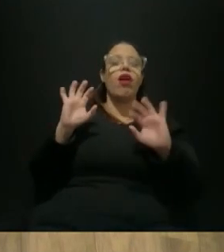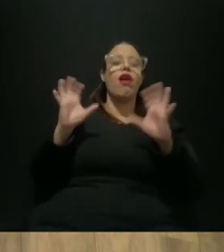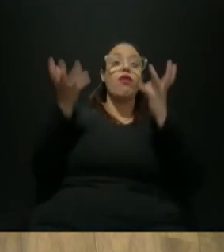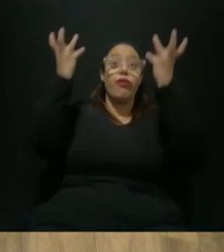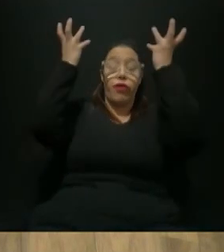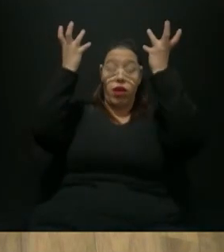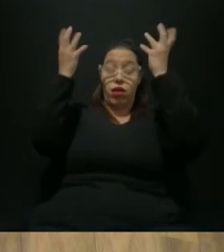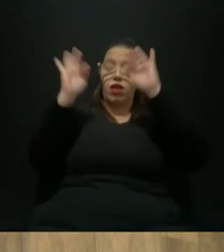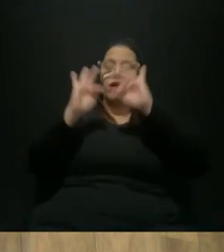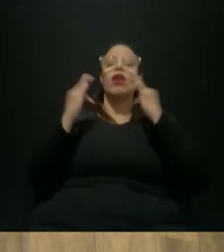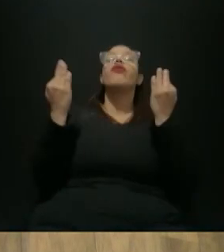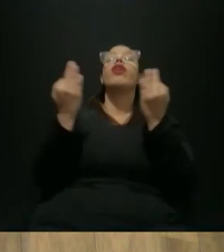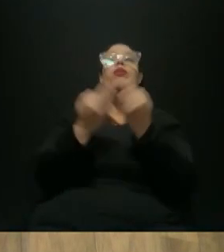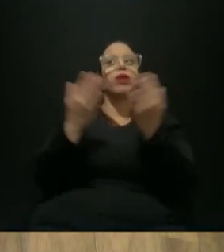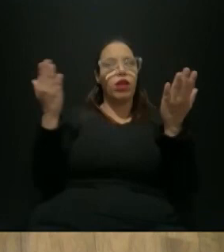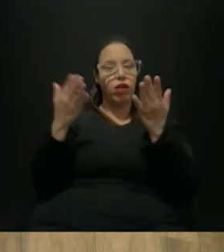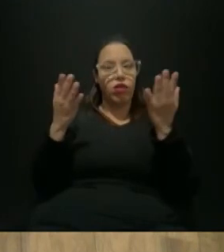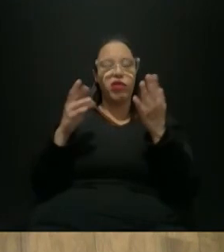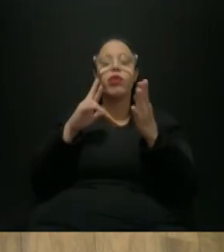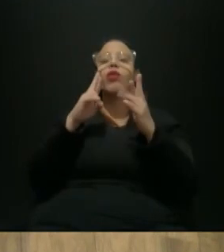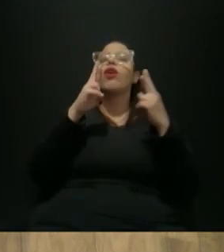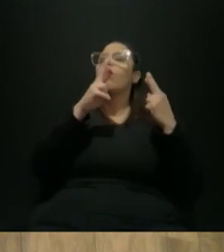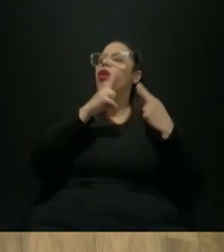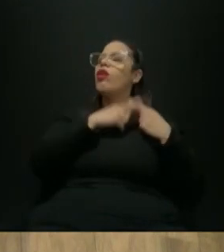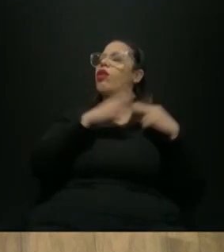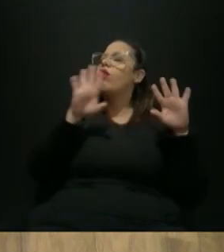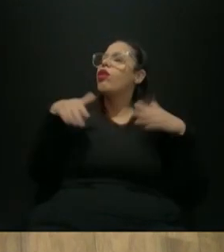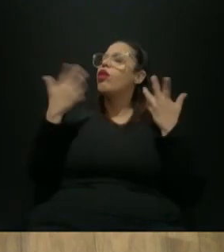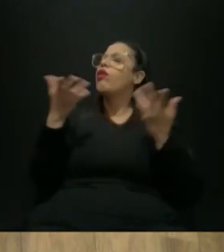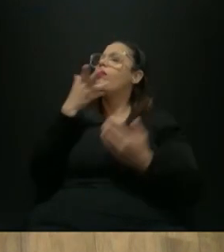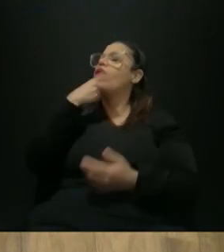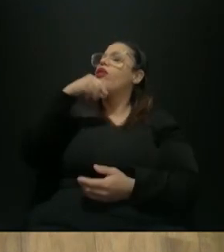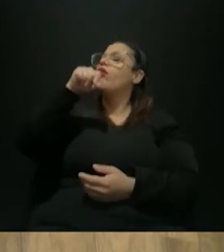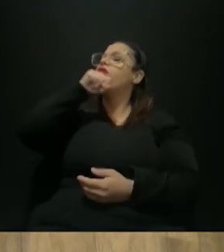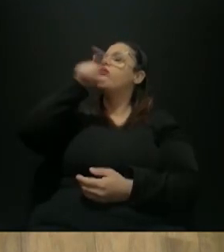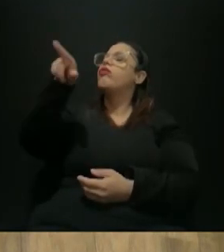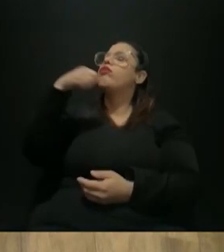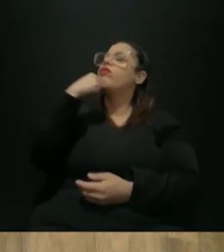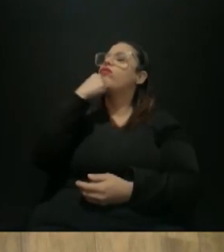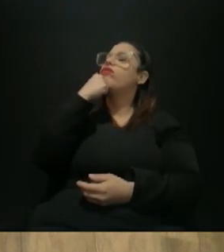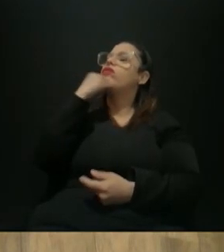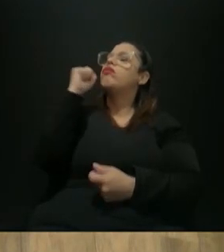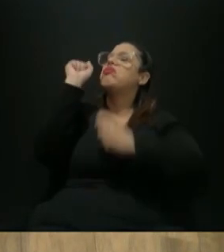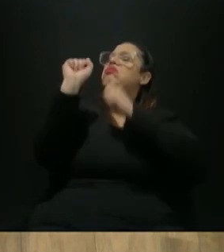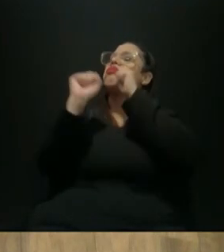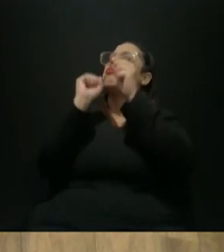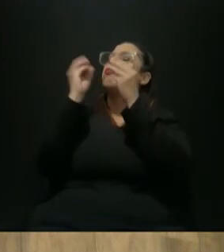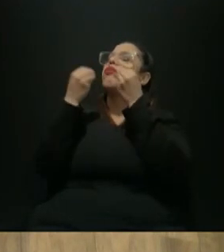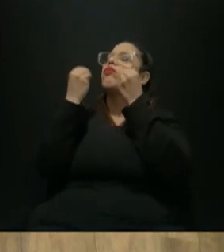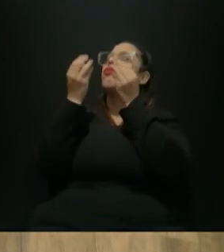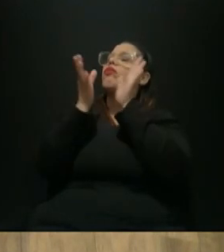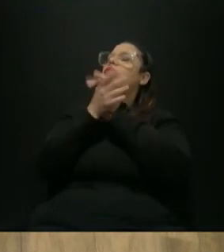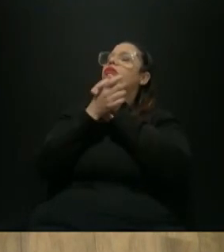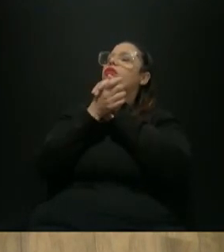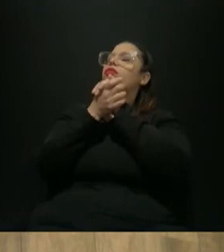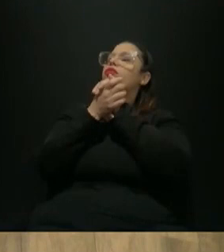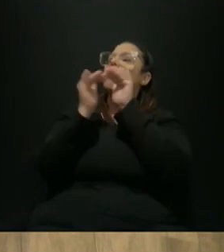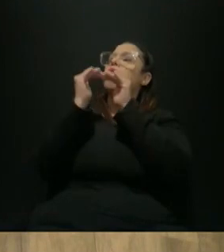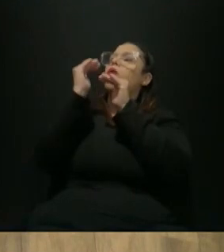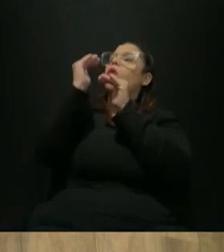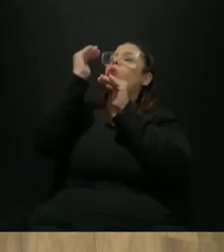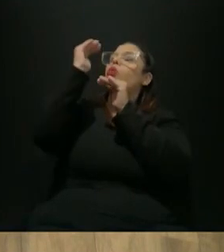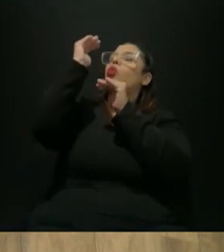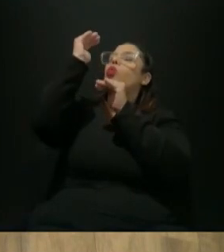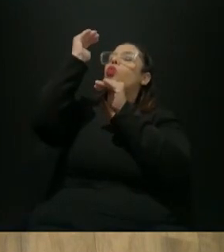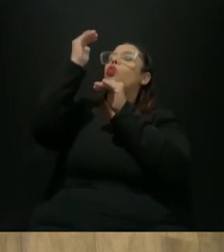mas qual é a responsabilidade do pai quando a gente fala nesse desenvolvimento da criança na primeira